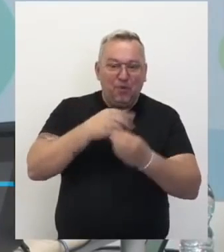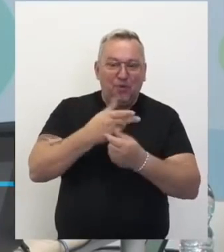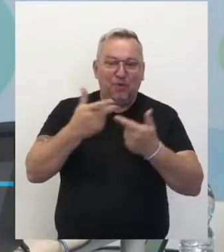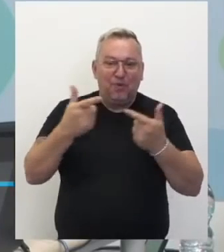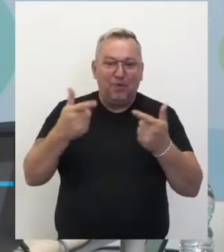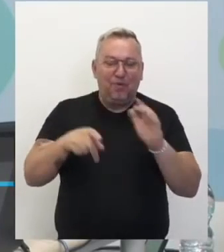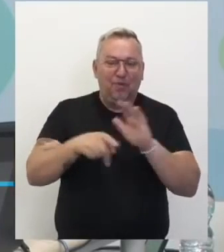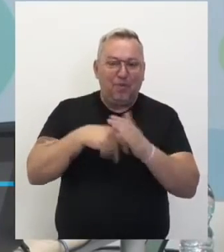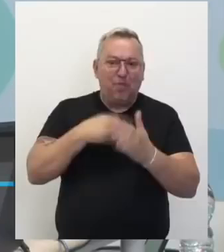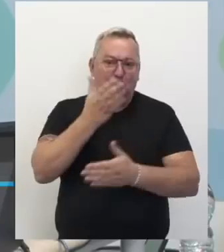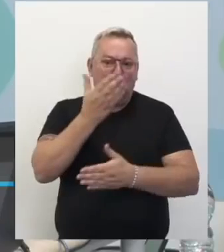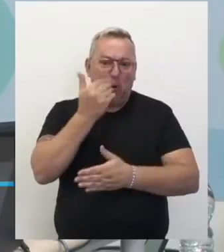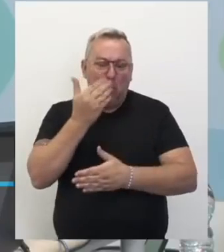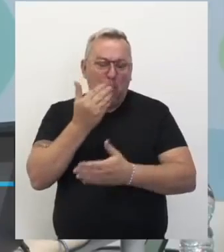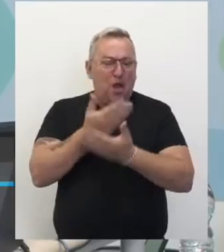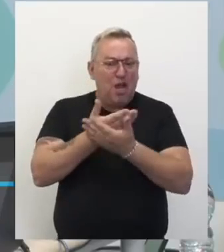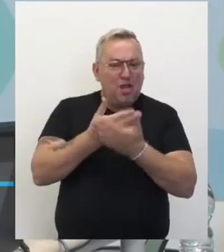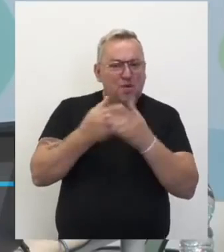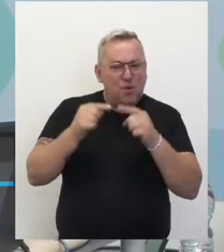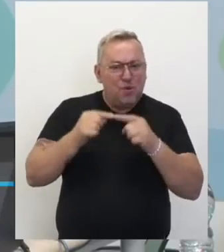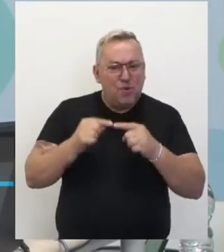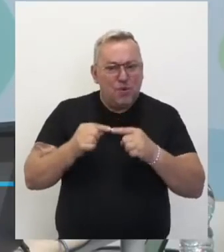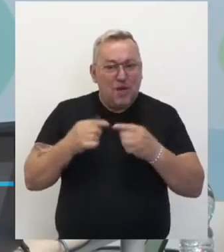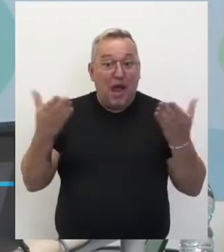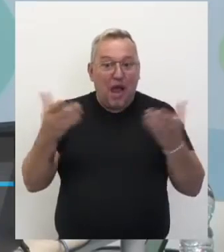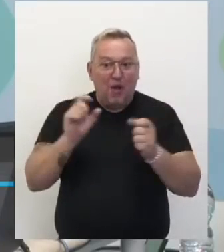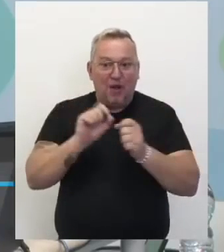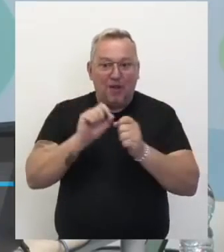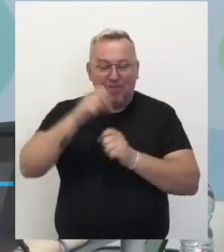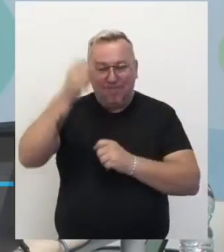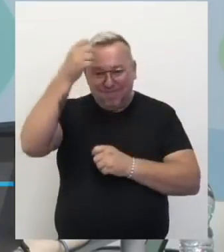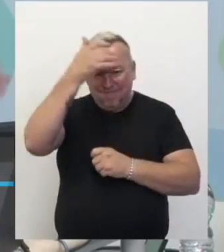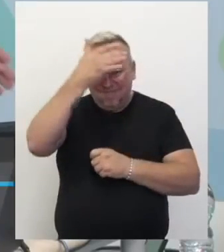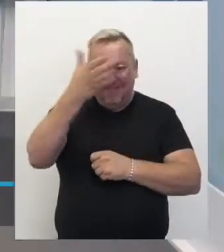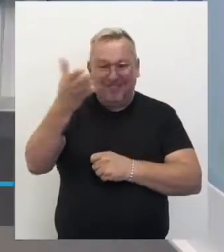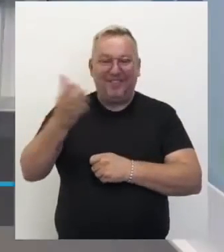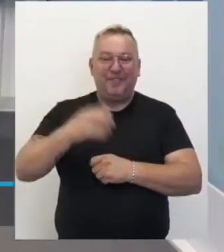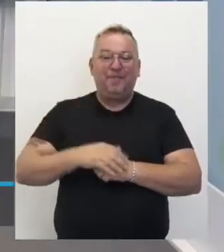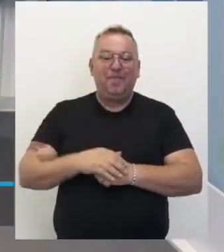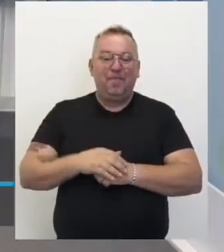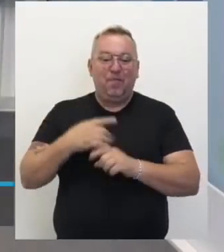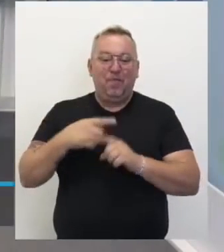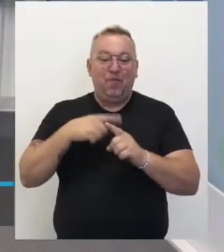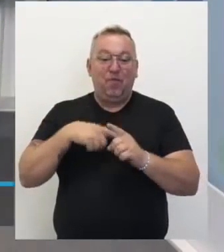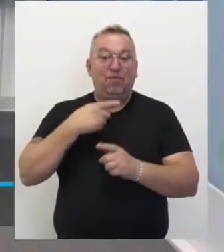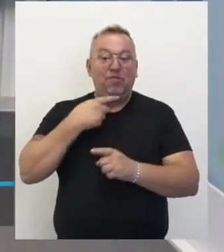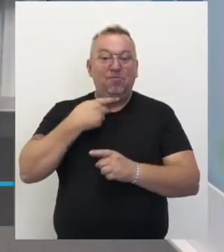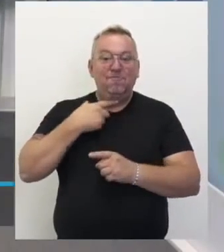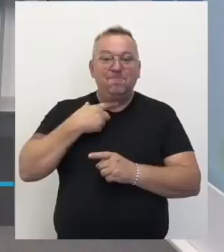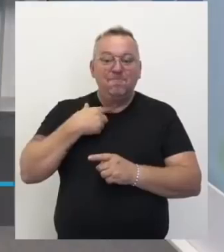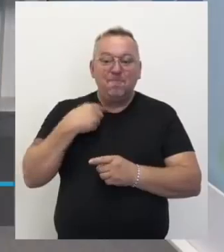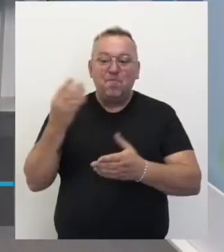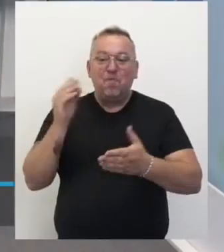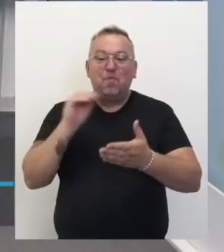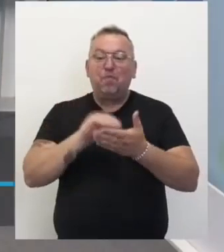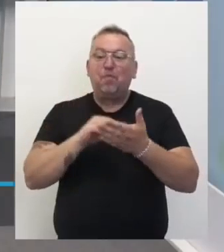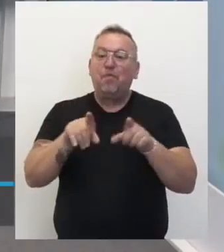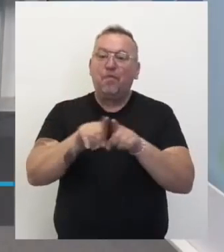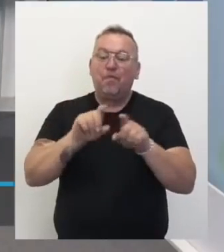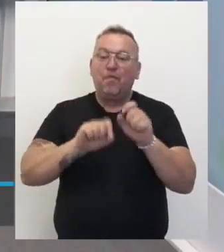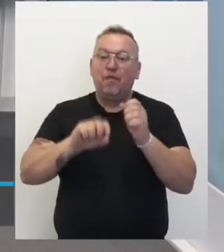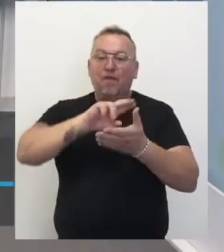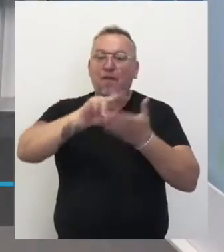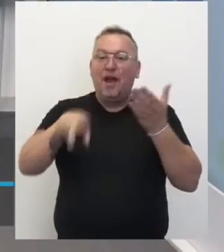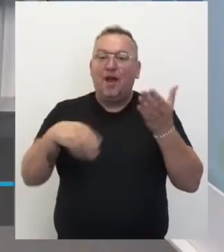de comida e tal, com aula e tal. Quem está fazendo isso hoje É, o Joel. lógico. E fazendo muito bem, porque eu tô com água na boca aqui. Vários